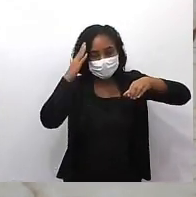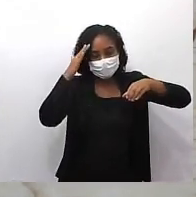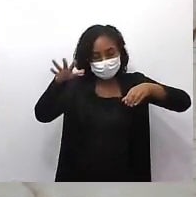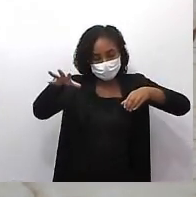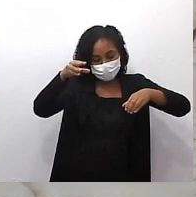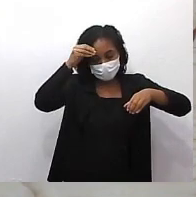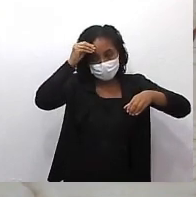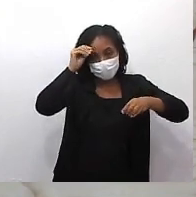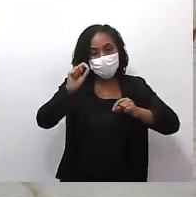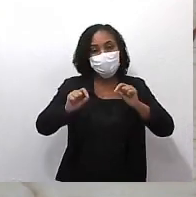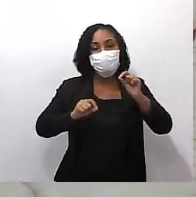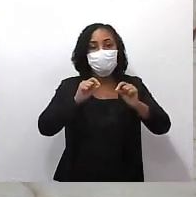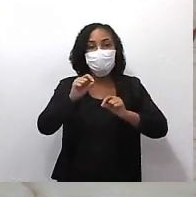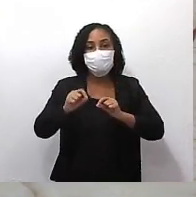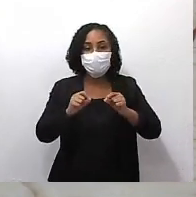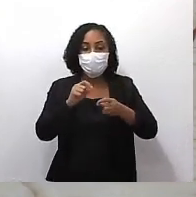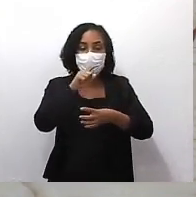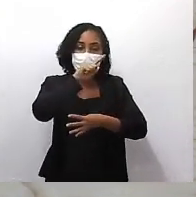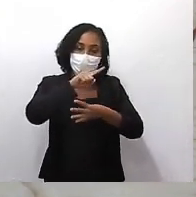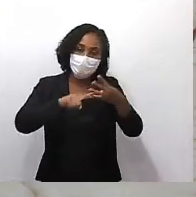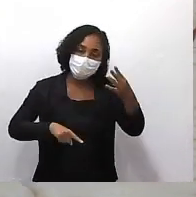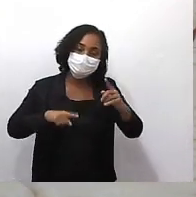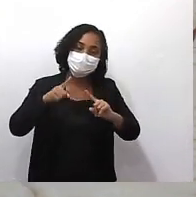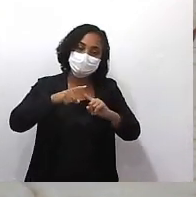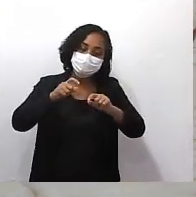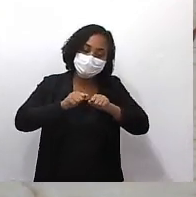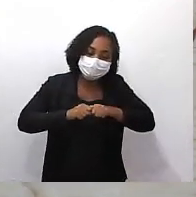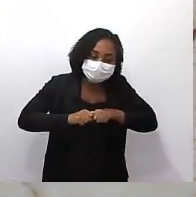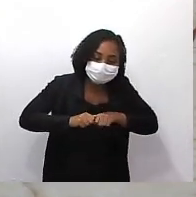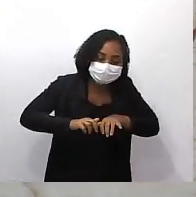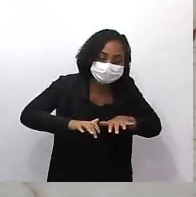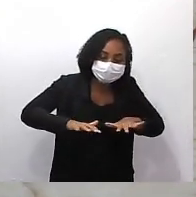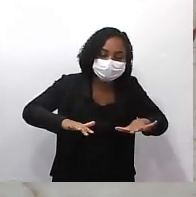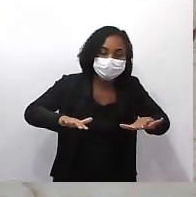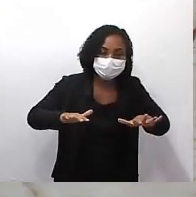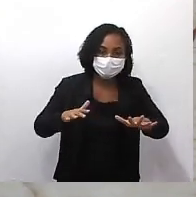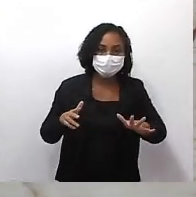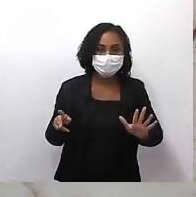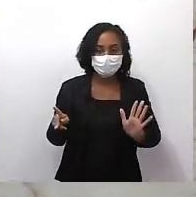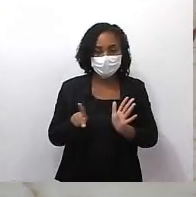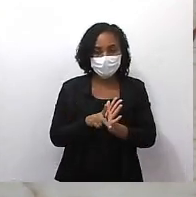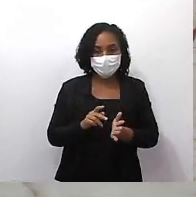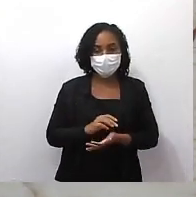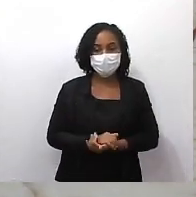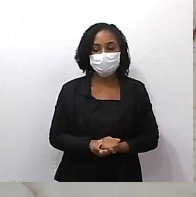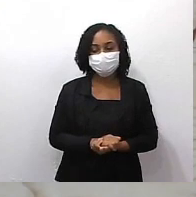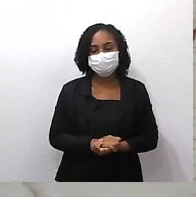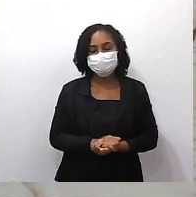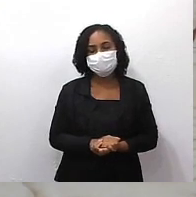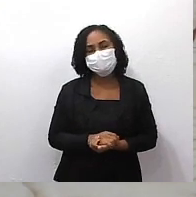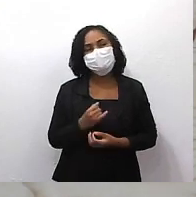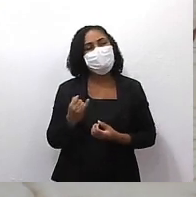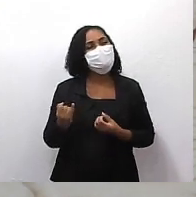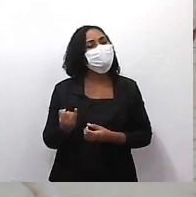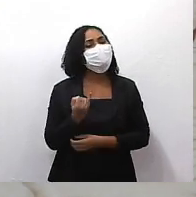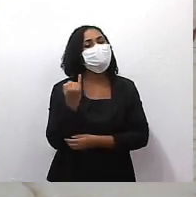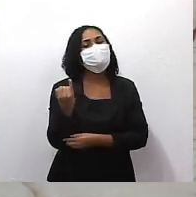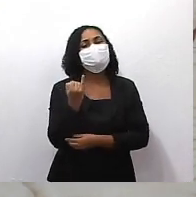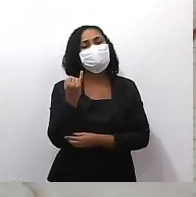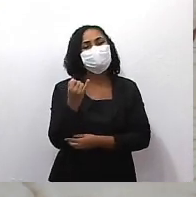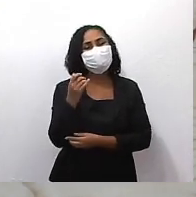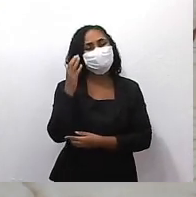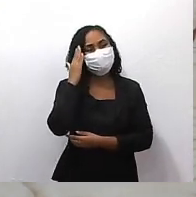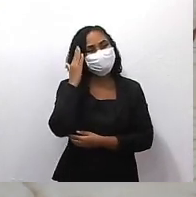então, os 4 tipos de drenagem de um rio, né? Bom, que importância tem conhecer